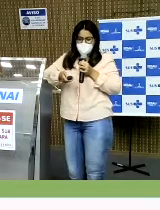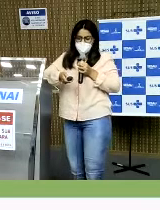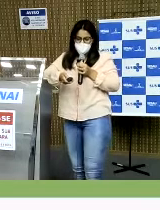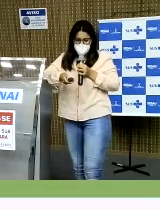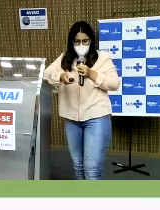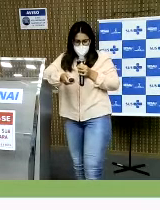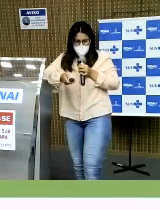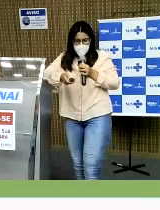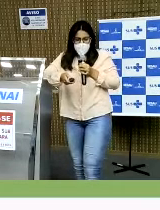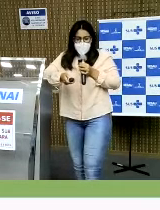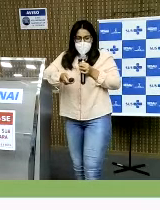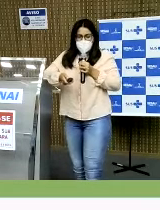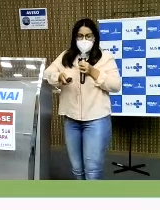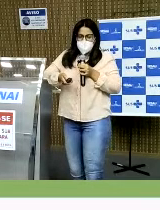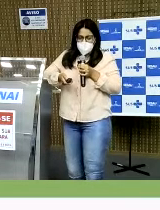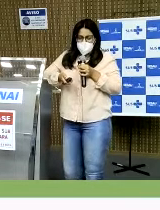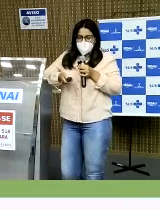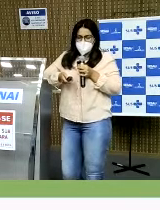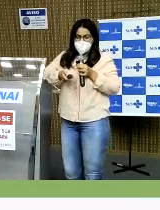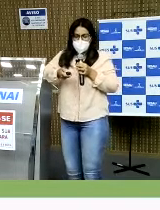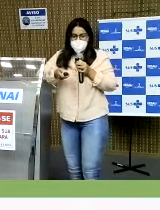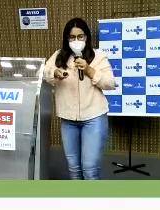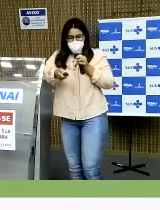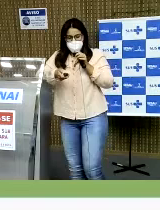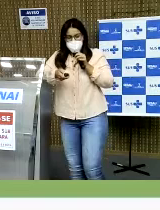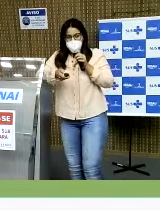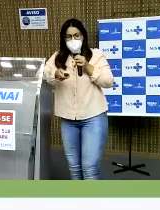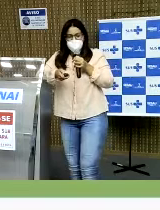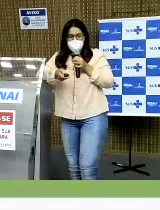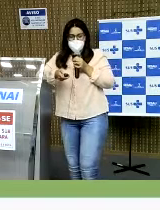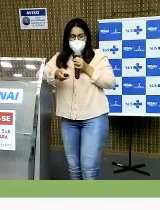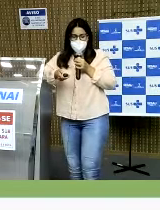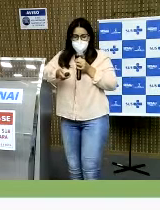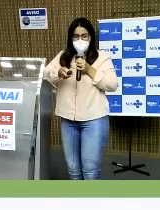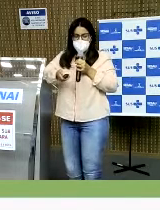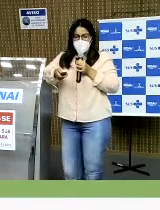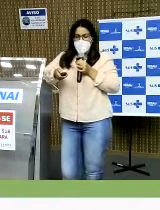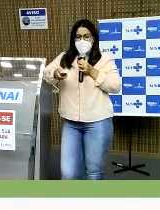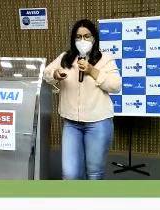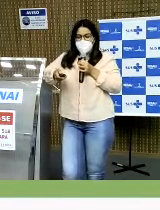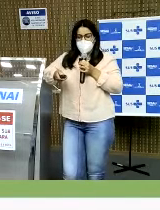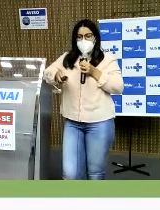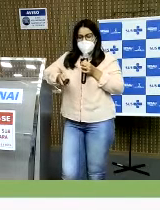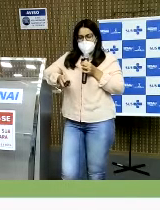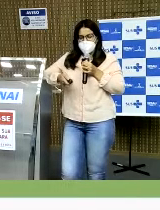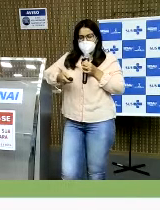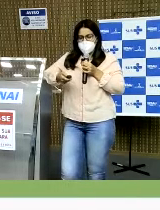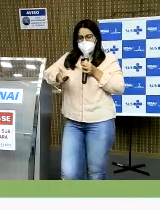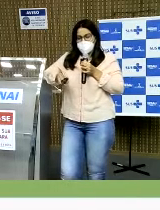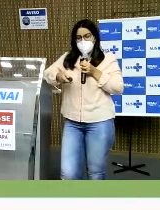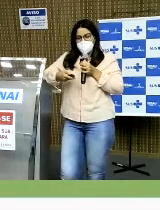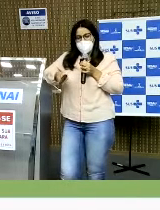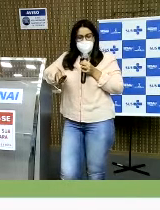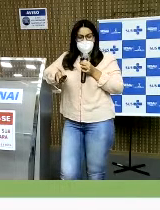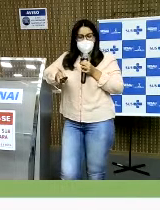2020, 269, em 2021, 266. Número de pessoas atendidas, referenciadas a